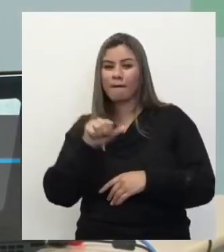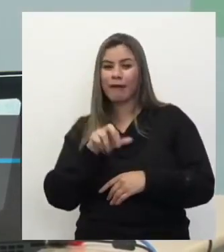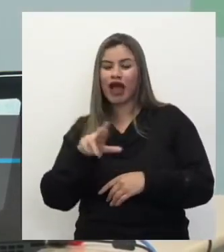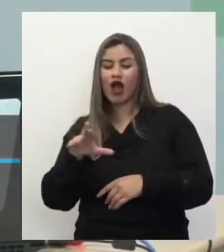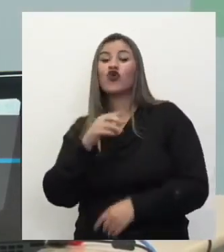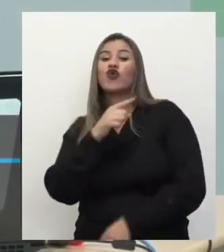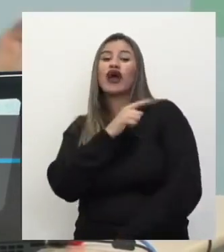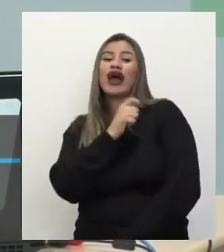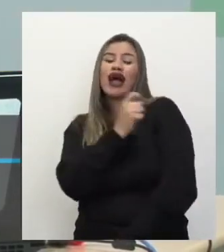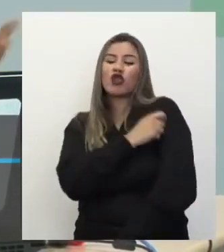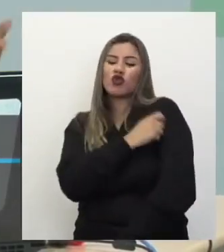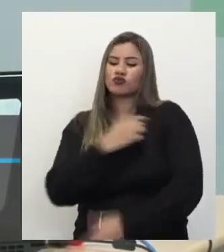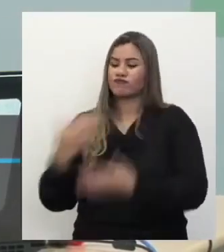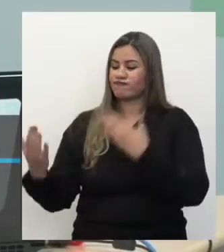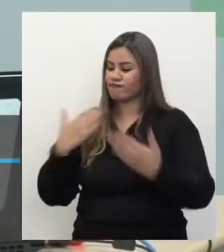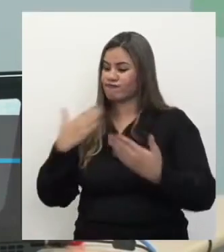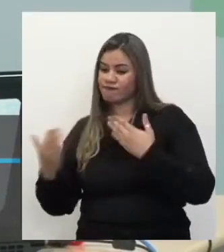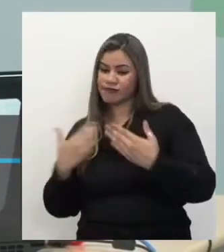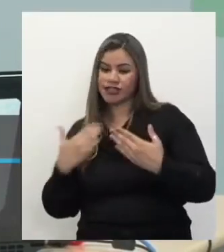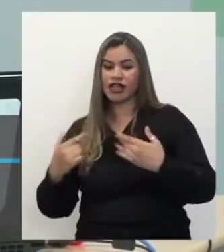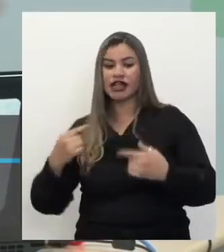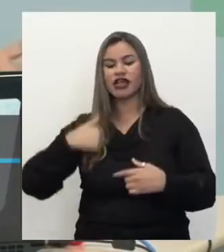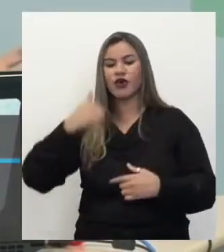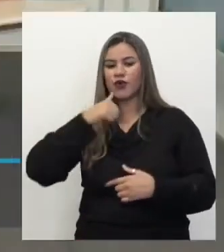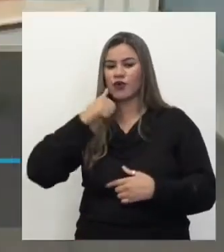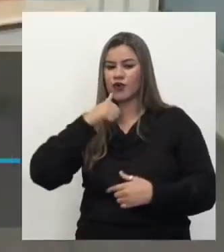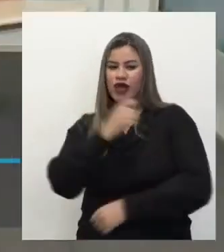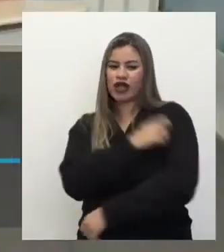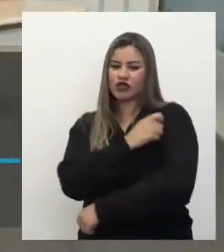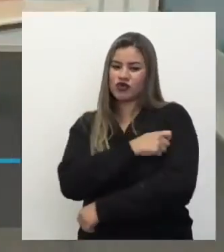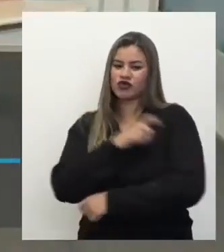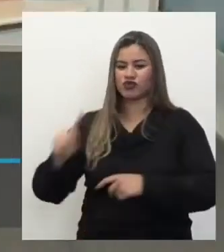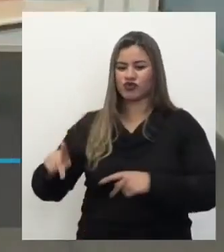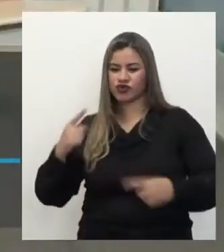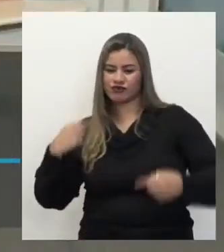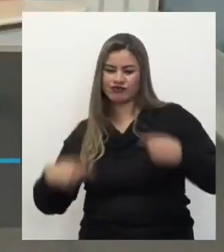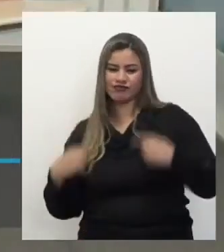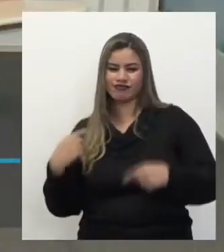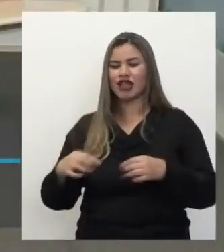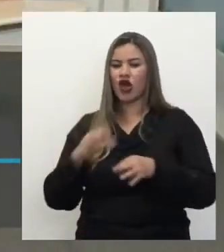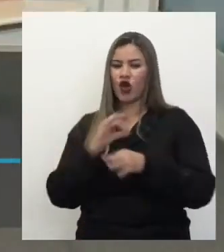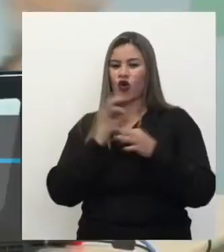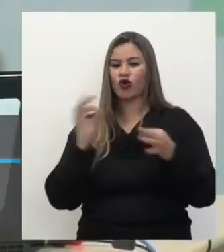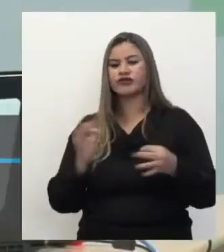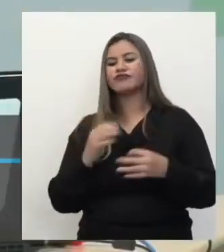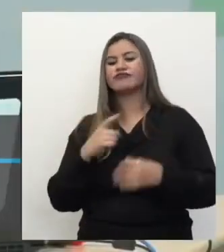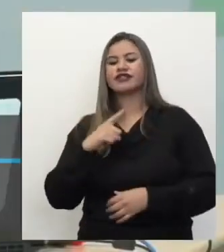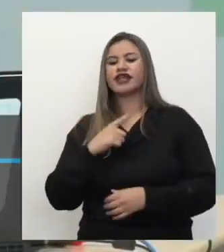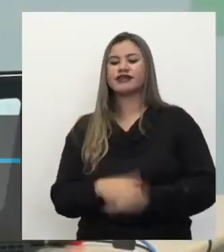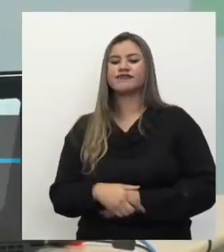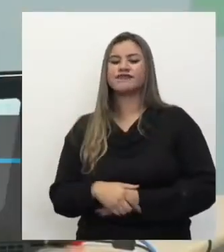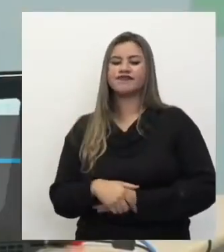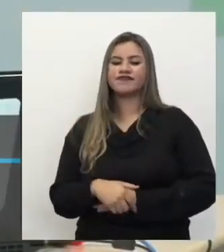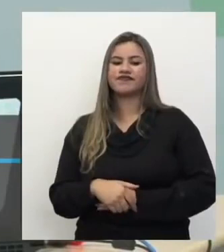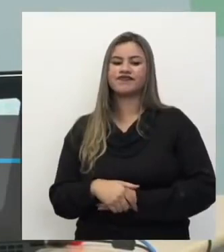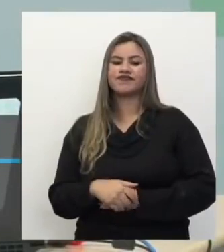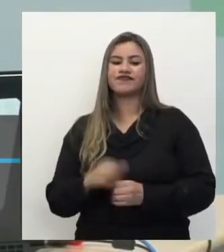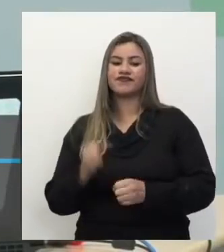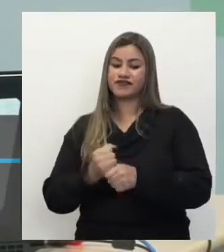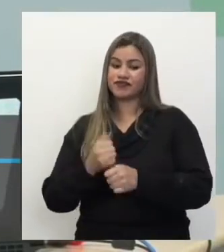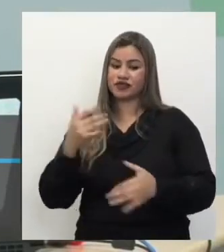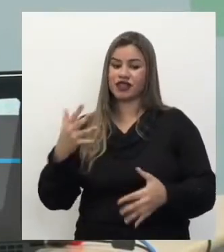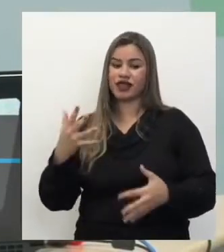falando comigo e vice-versa. Eu sou aqui aluno e o Mauro professor. Tá ótimo isso, tá ótimo esse debate. A gente trazendo as coisas do chat